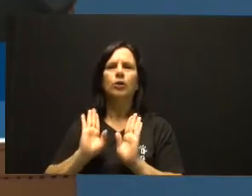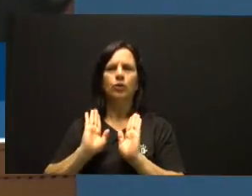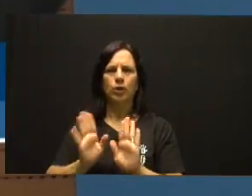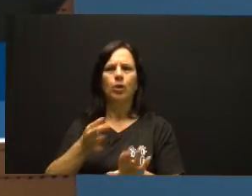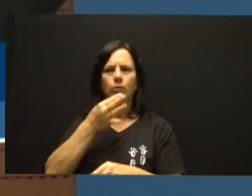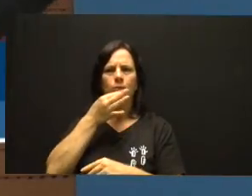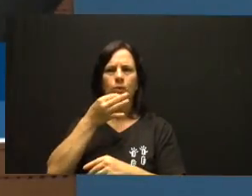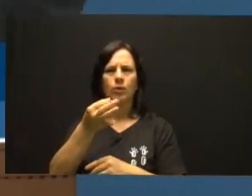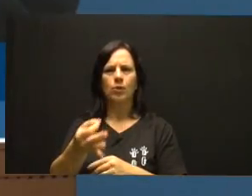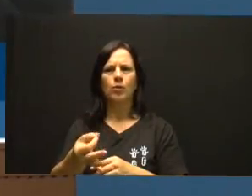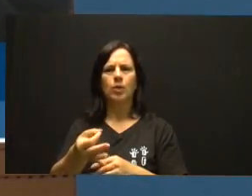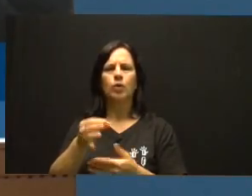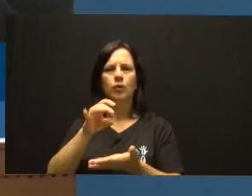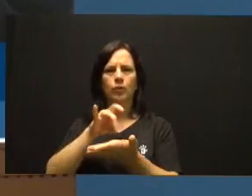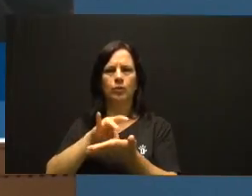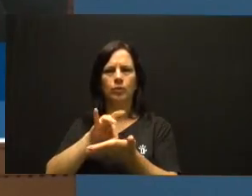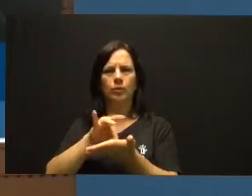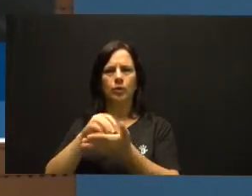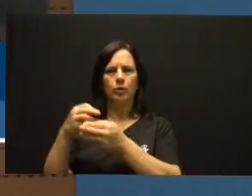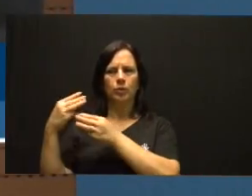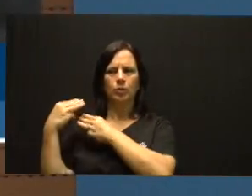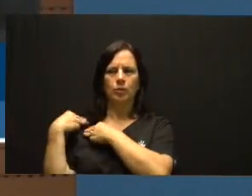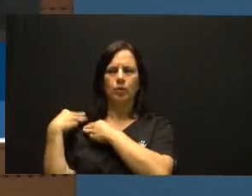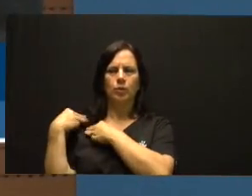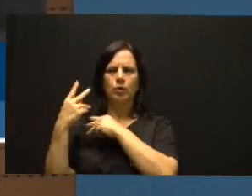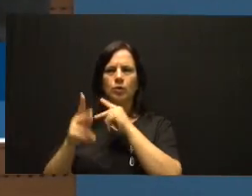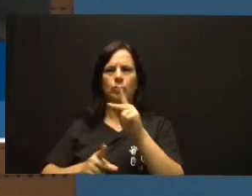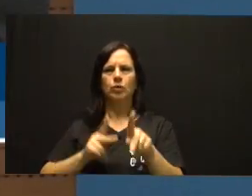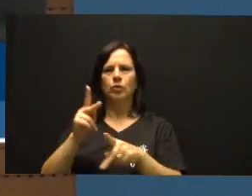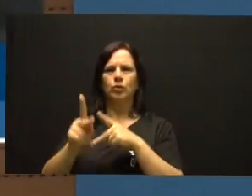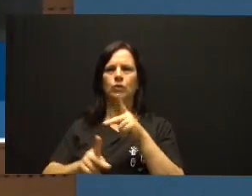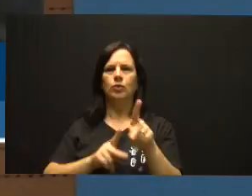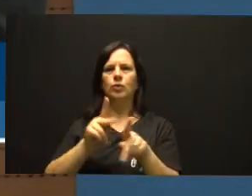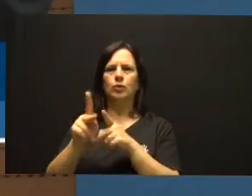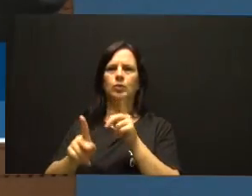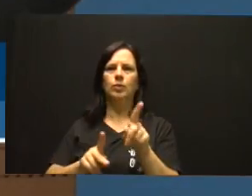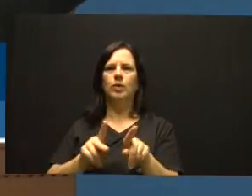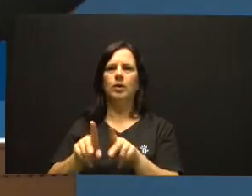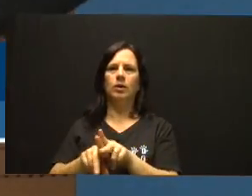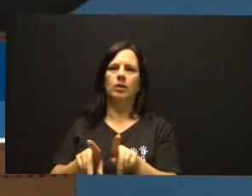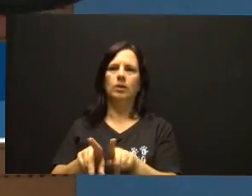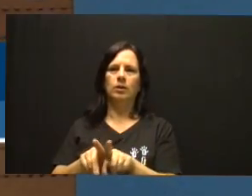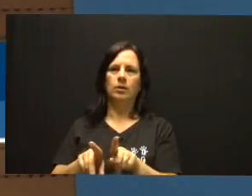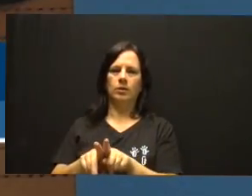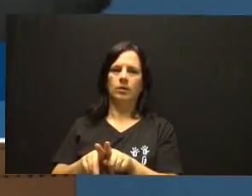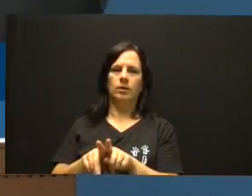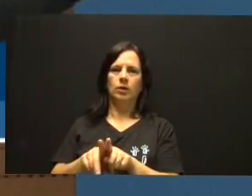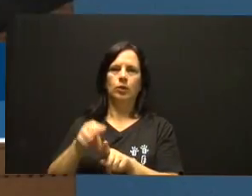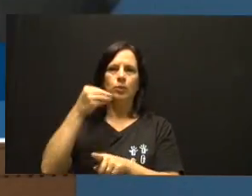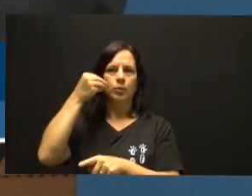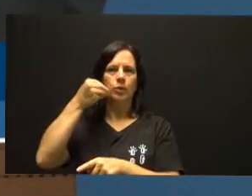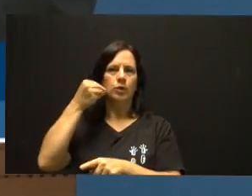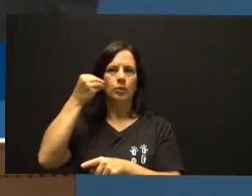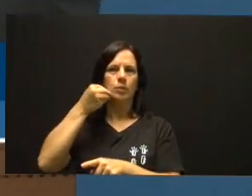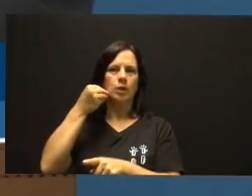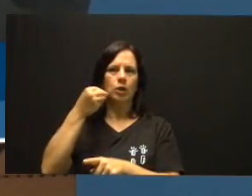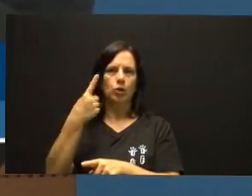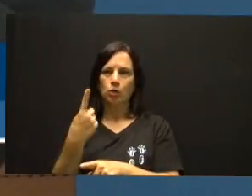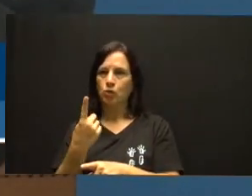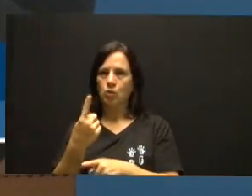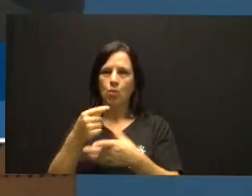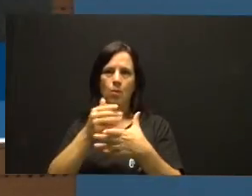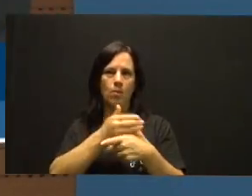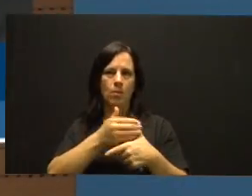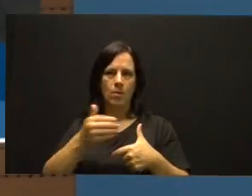colocado como um verdadeiro representante do povo. Então, eu deixo aqui, né, não tenho a experiência toda, apenas de um mandato,